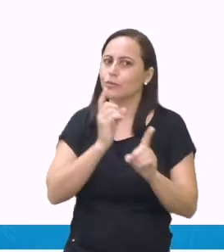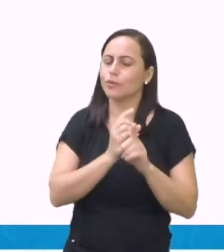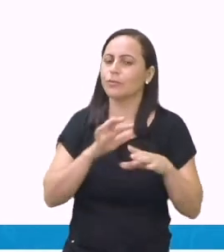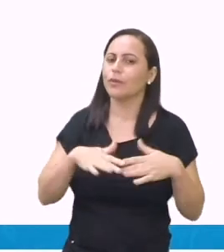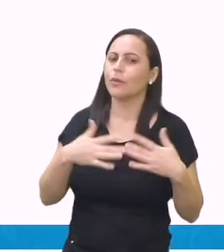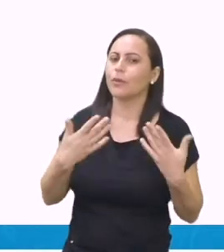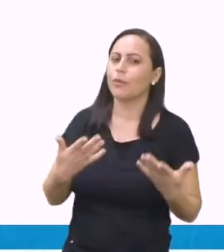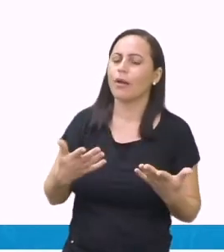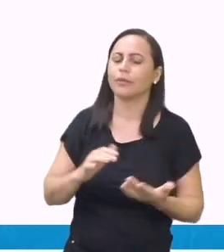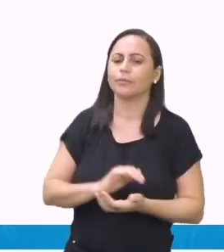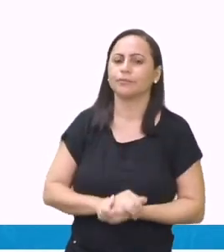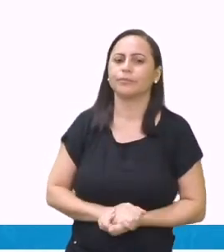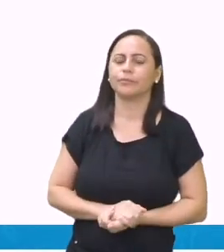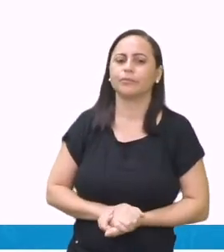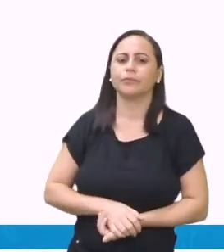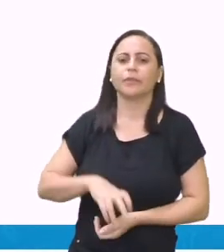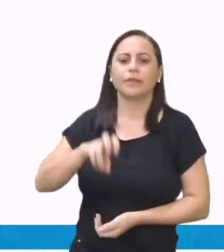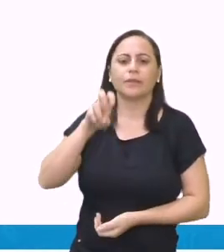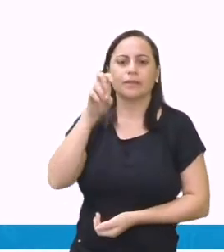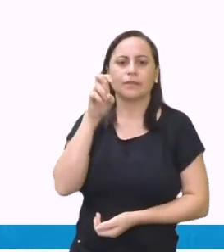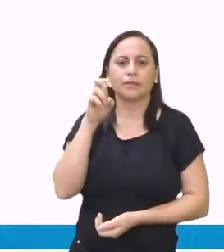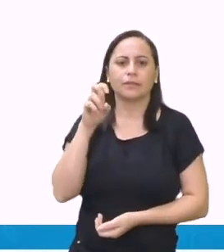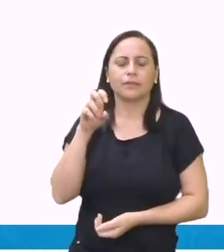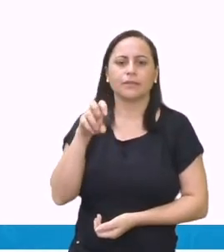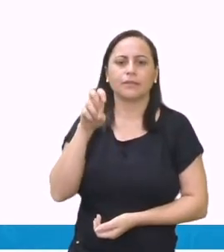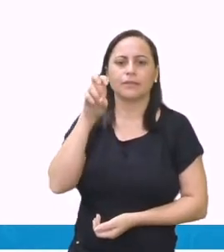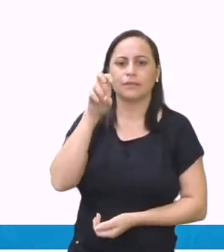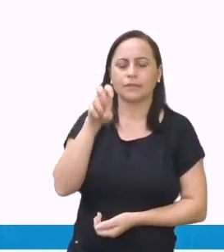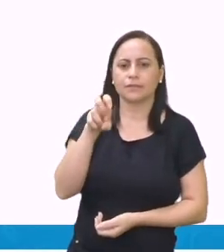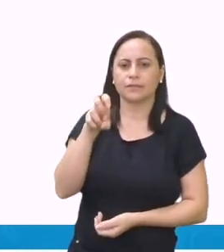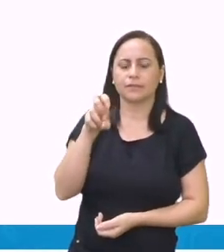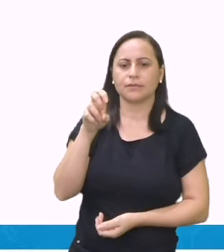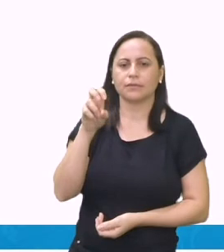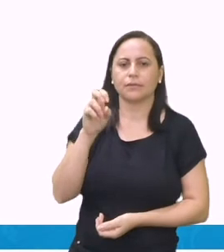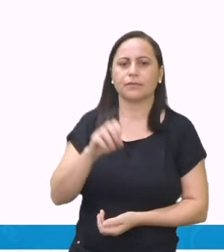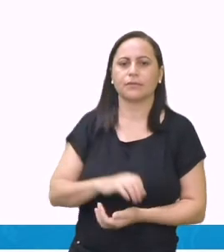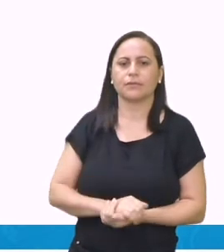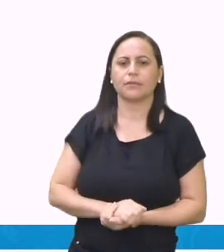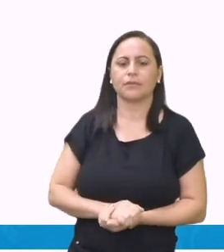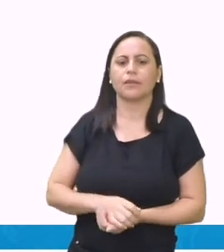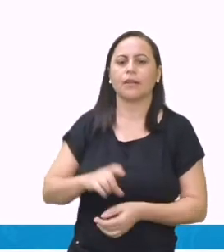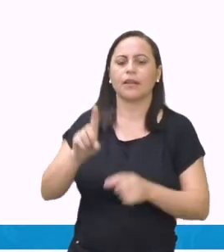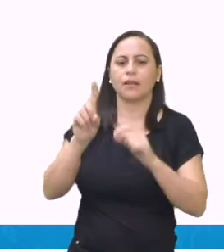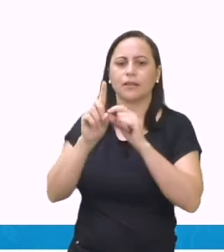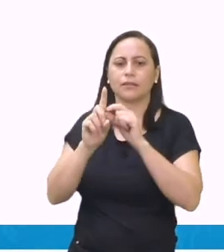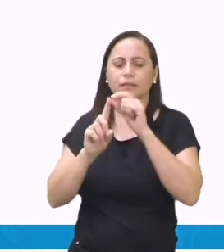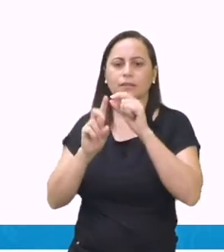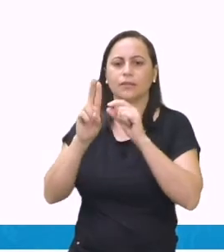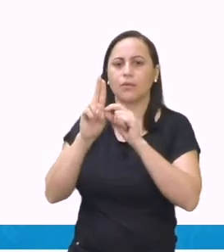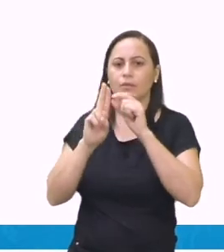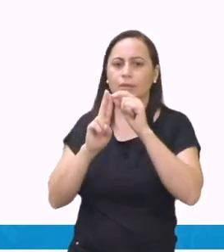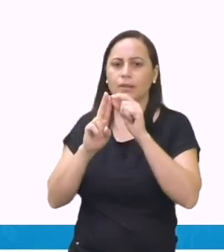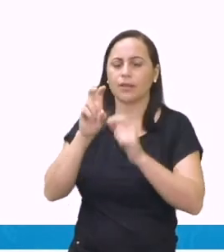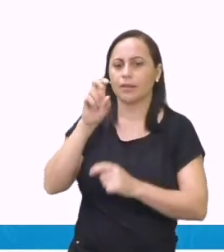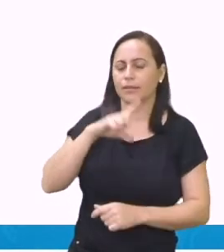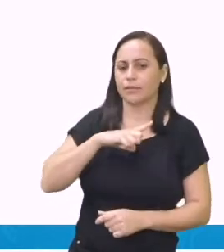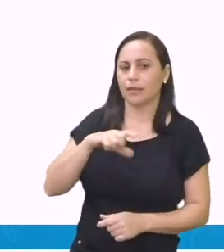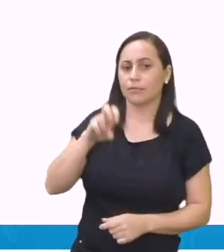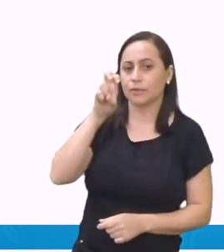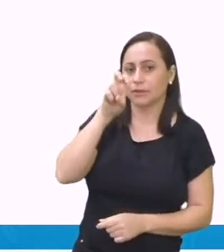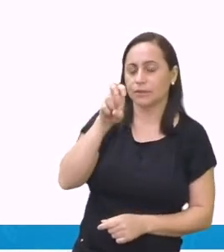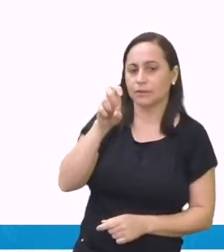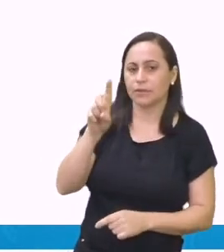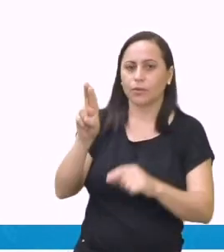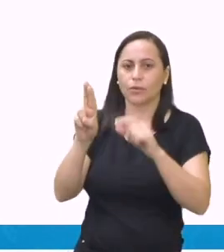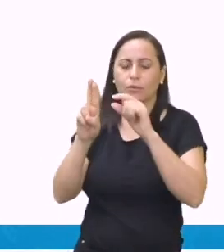número é esse. Vamos lá, ó. Dezena, unidade. Eu tenho 5 dezenas